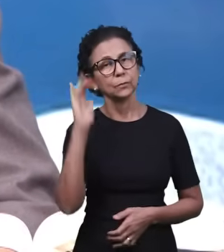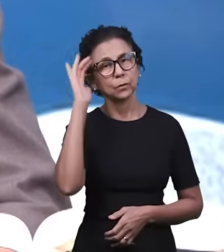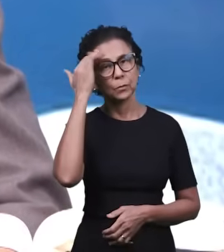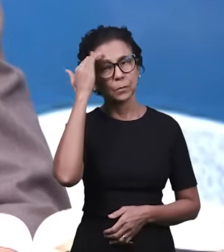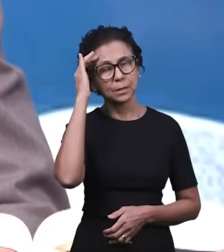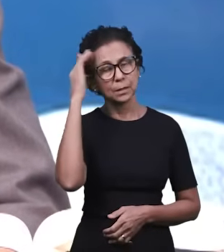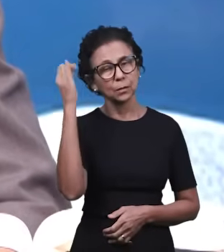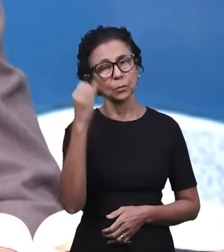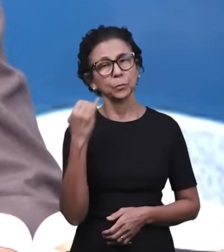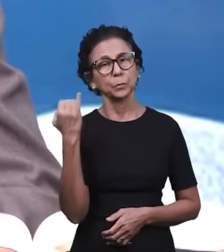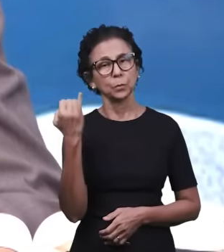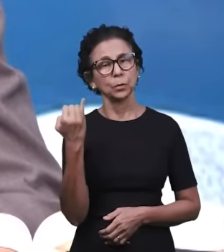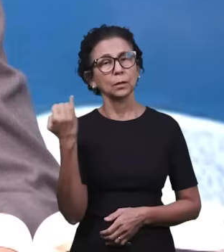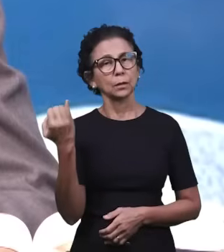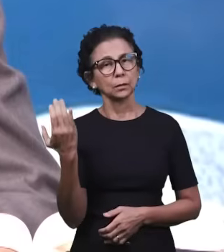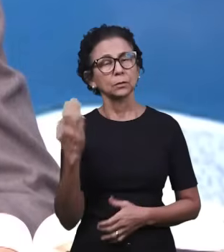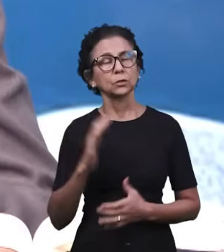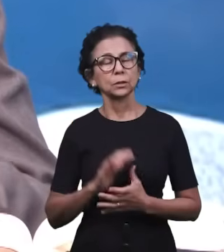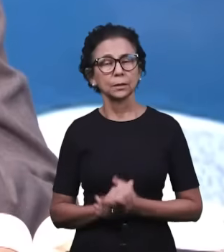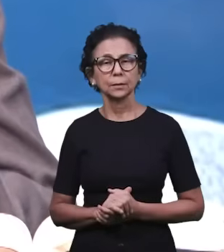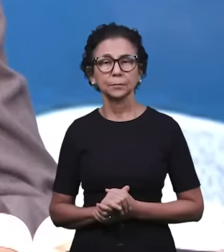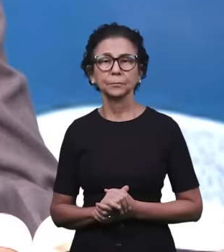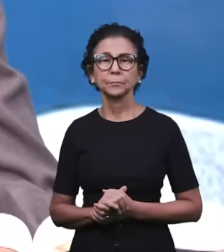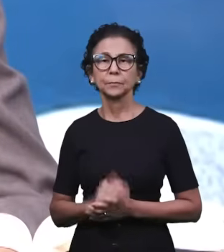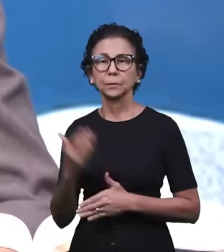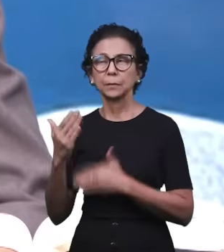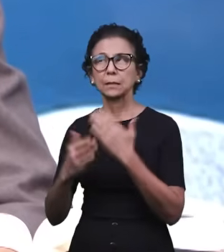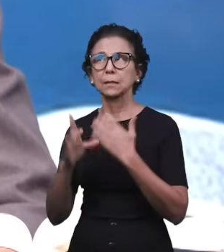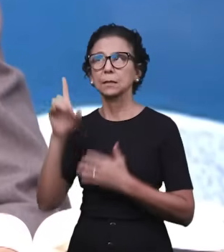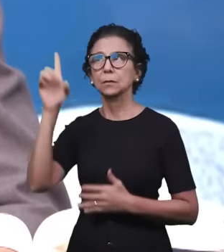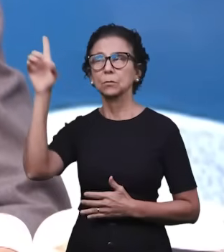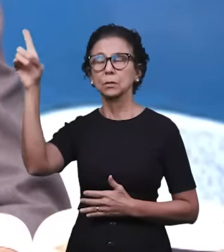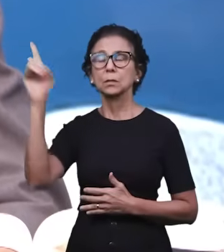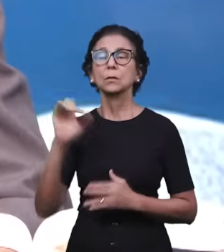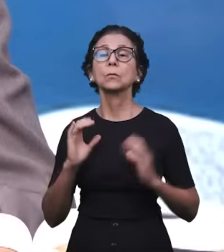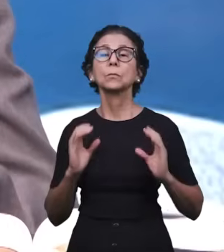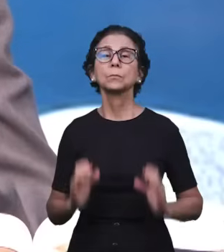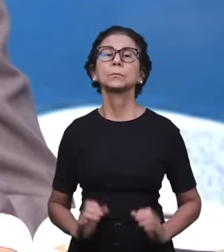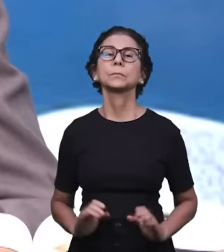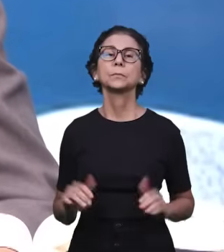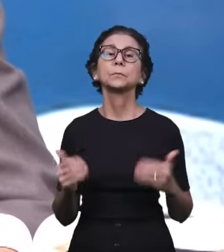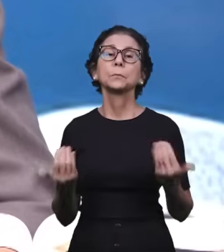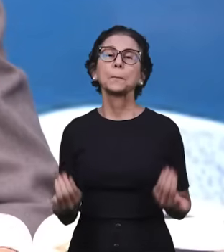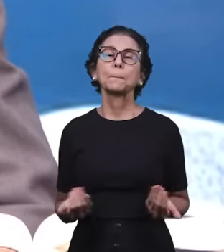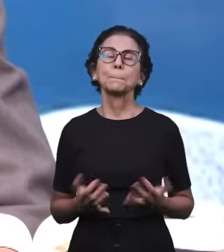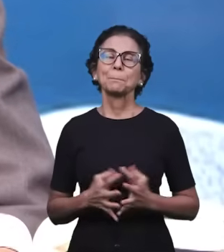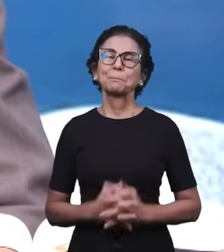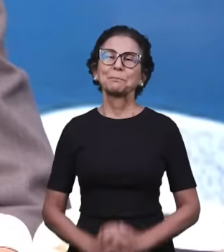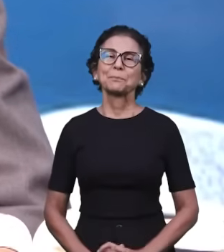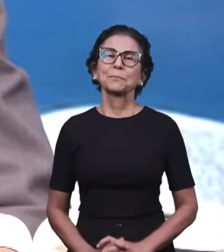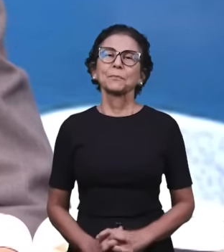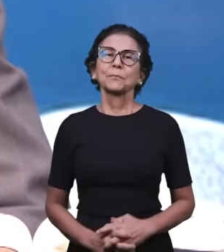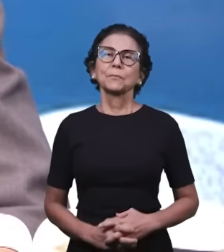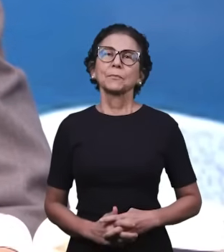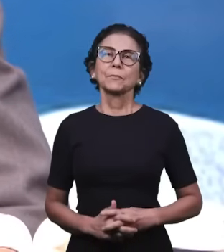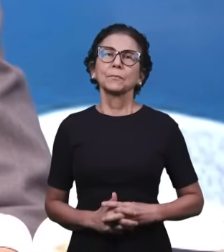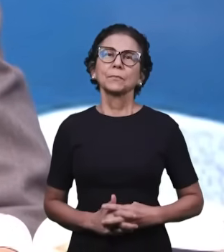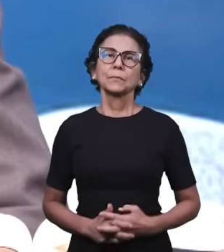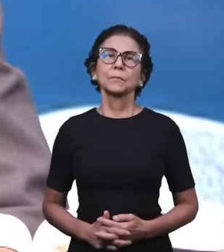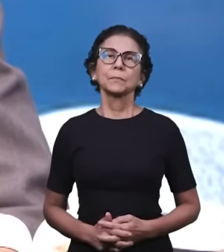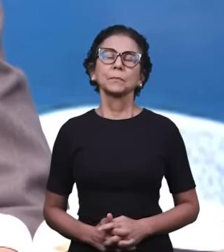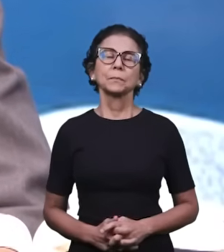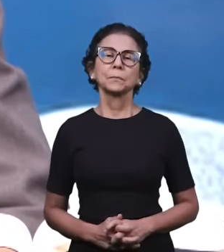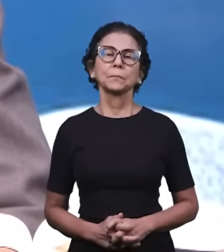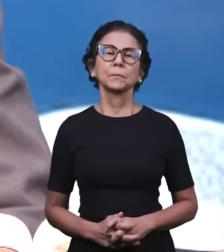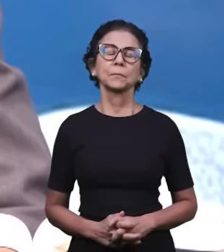do Senhor em termos éticos, qual é o nosso comportamento diante do Senhor. E nós estamos abordando atualmente a ética na